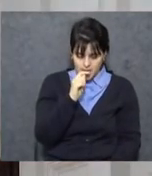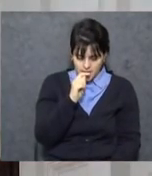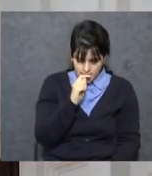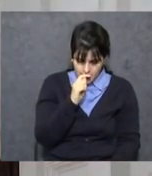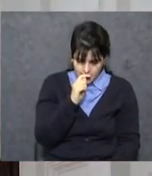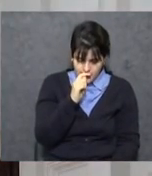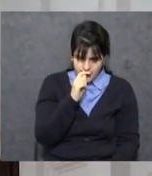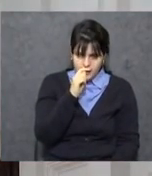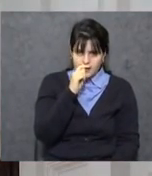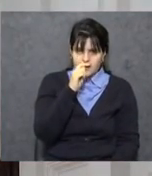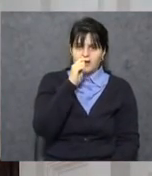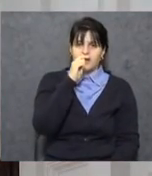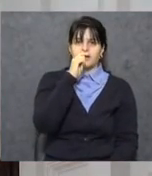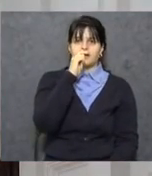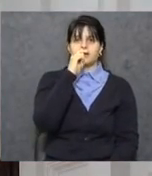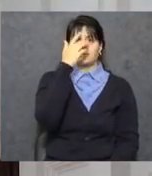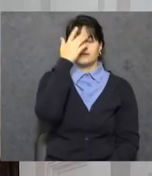Amém.